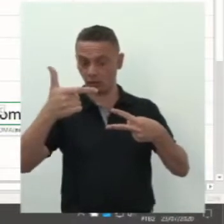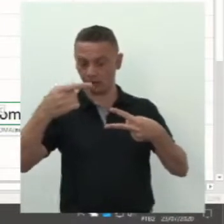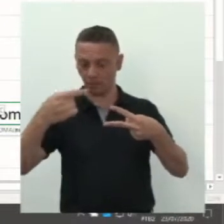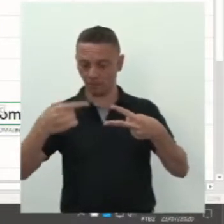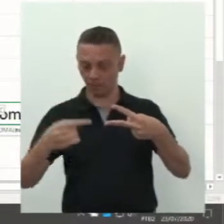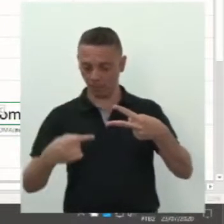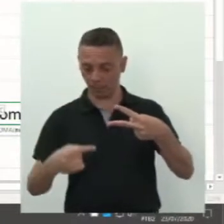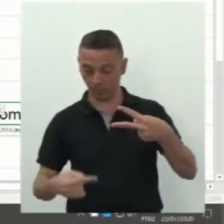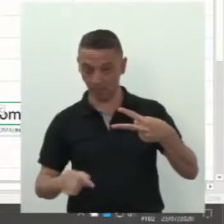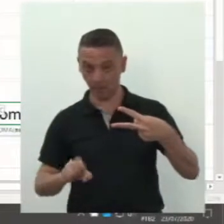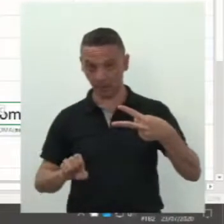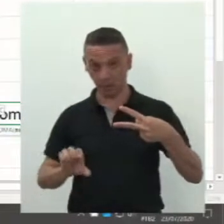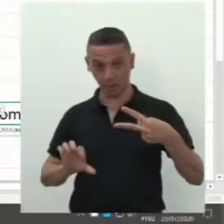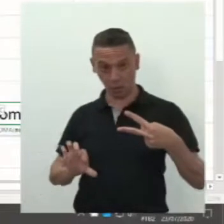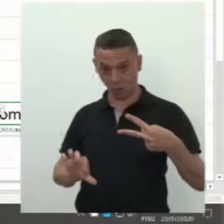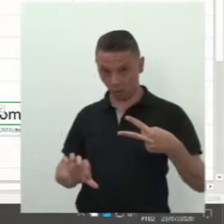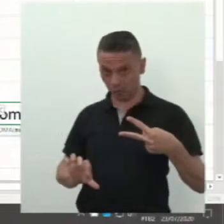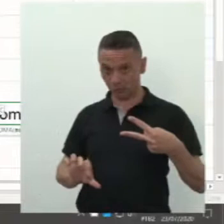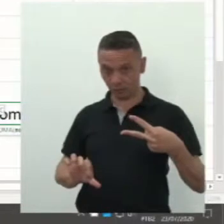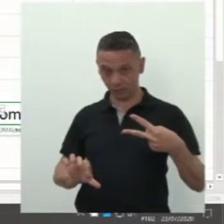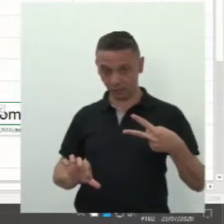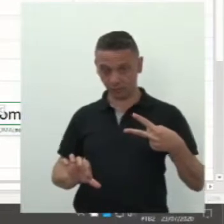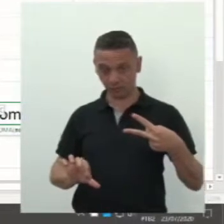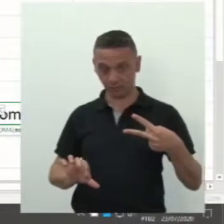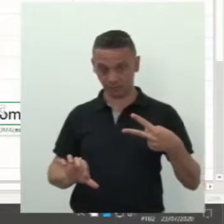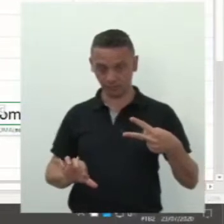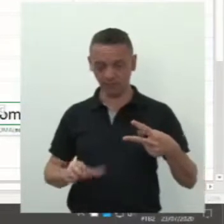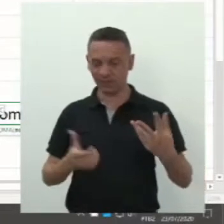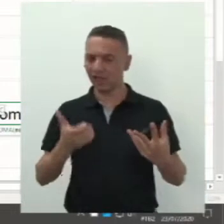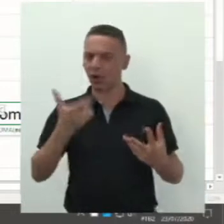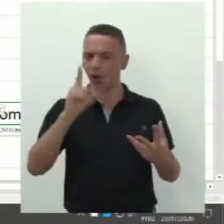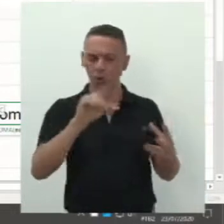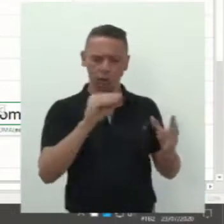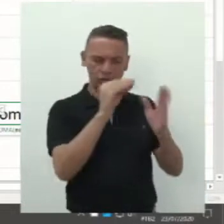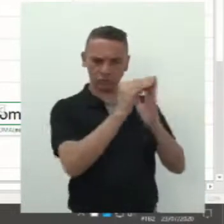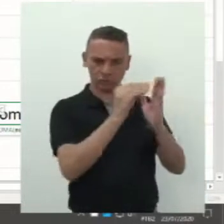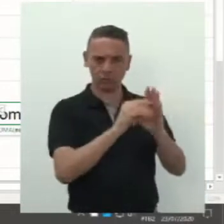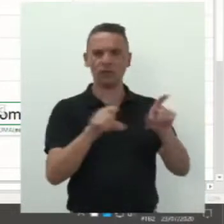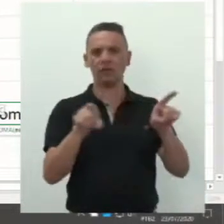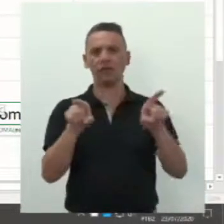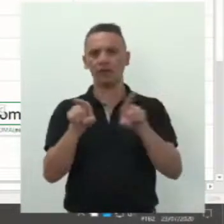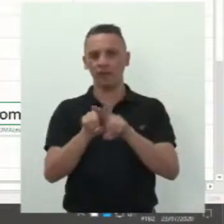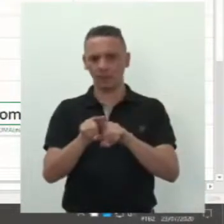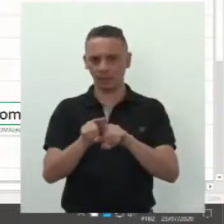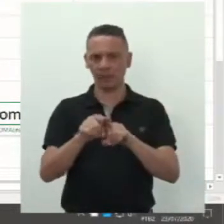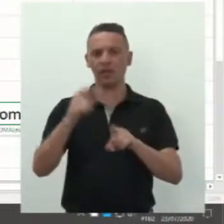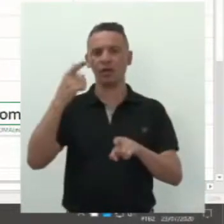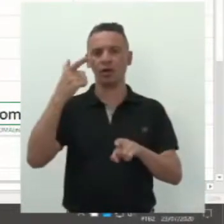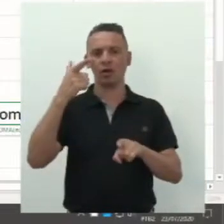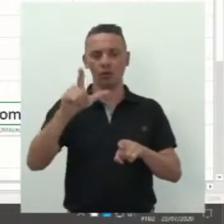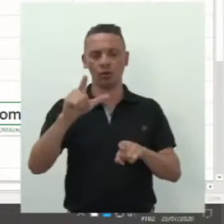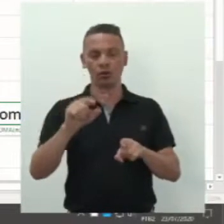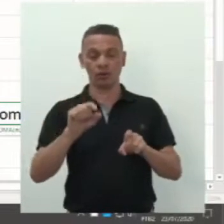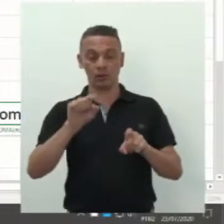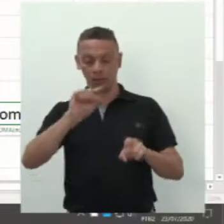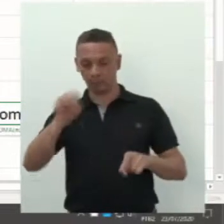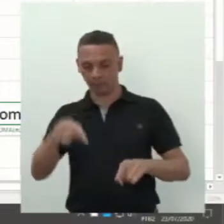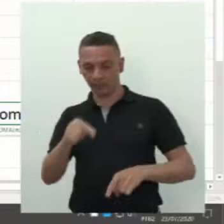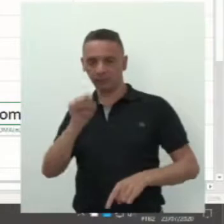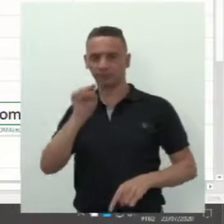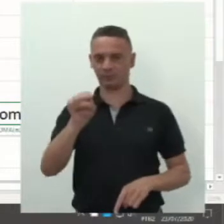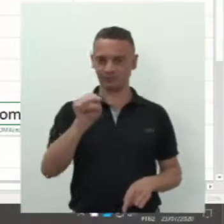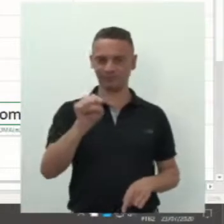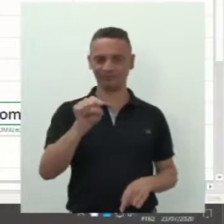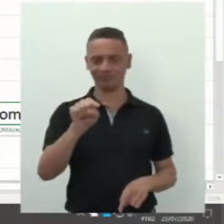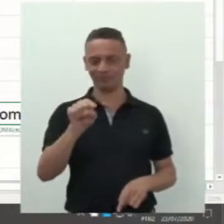a E9. Para eu indicar outro conjunto de dados, eu tenho que colocar para ele ponto e vírgula. E eu